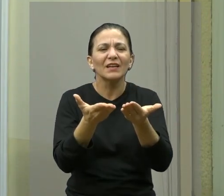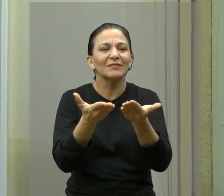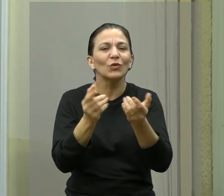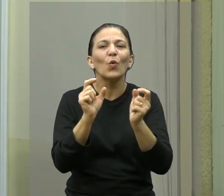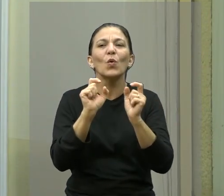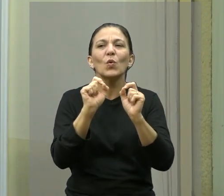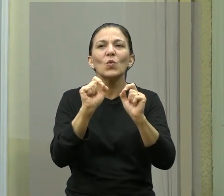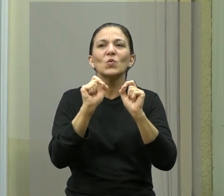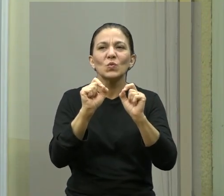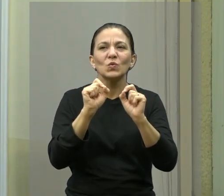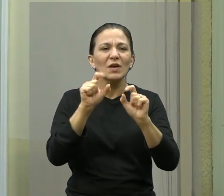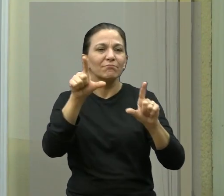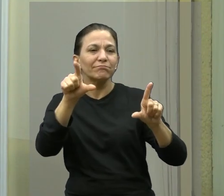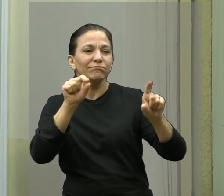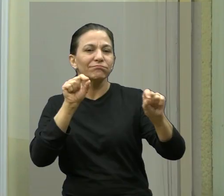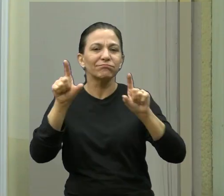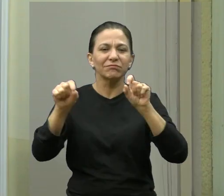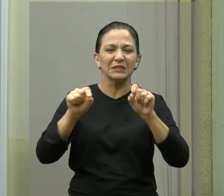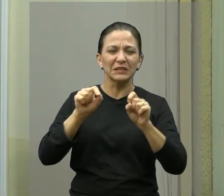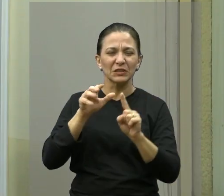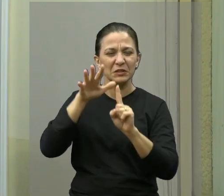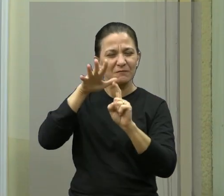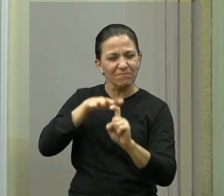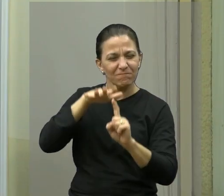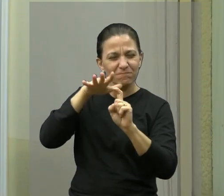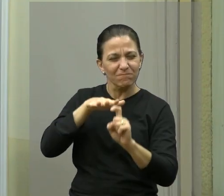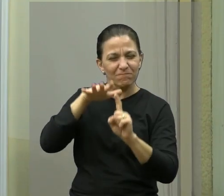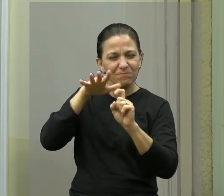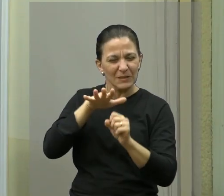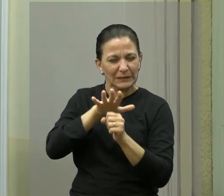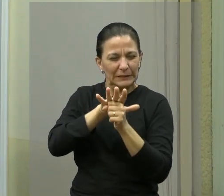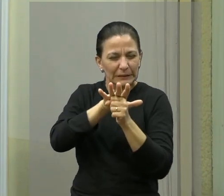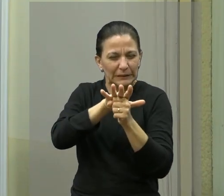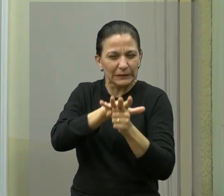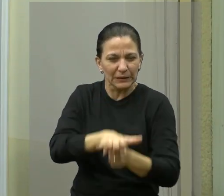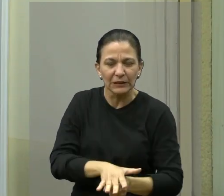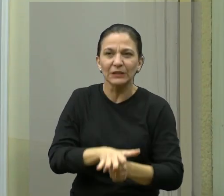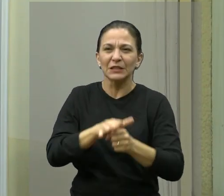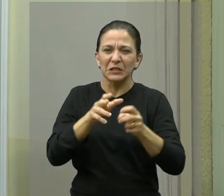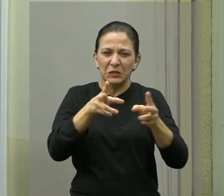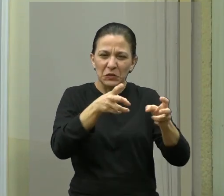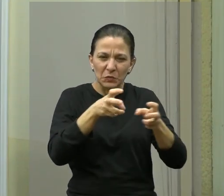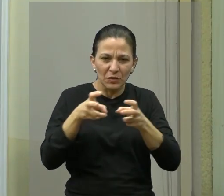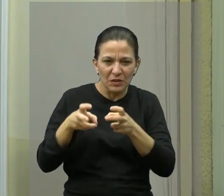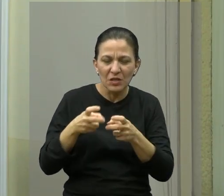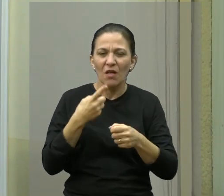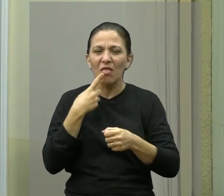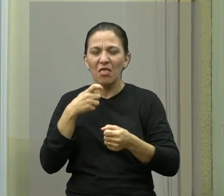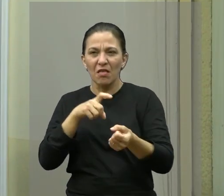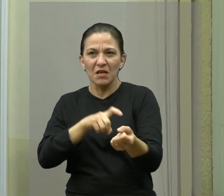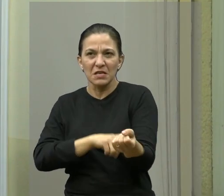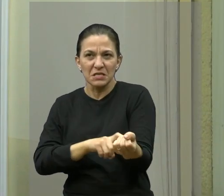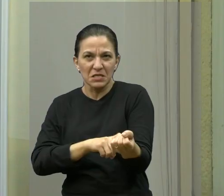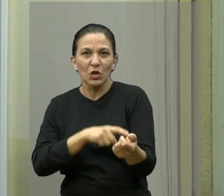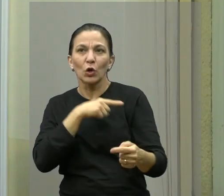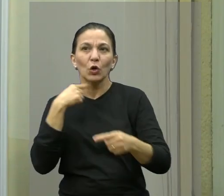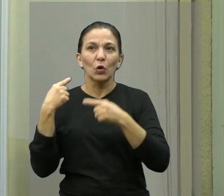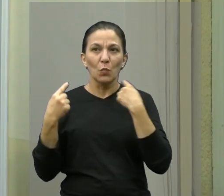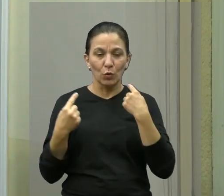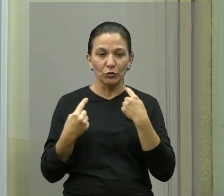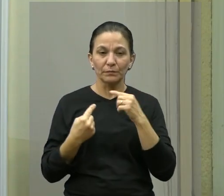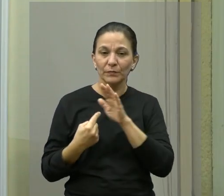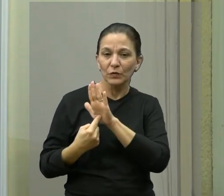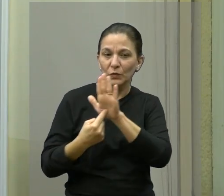muitos: seletividade, opressão, exploração, sangue e morte. Compartilho 3 fatos